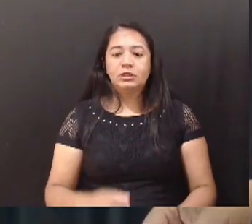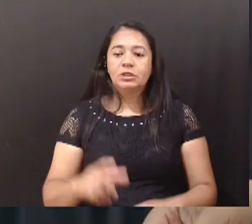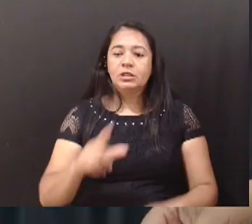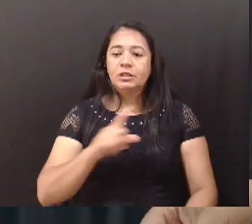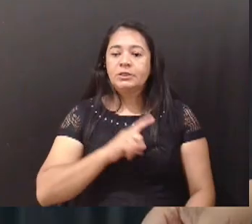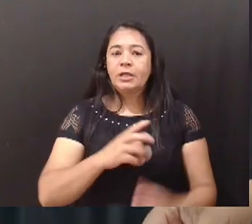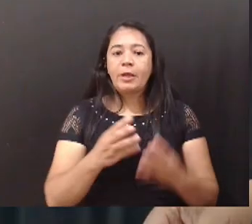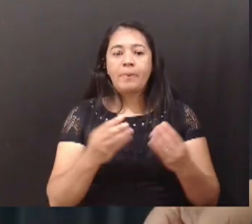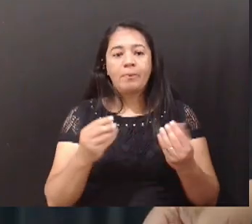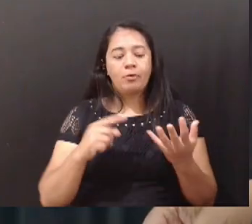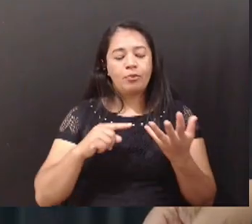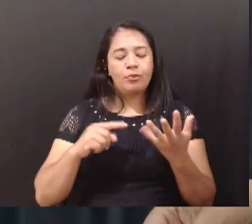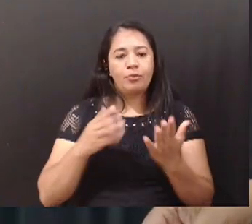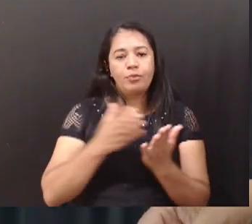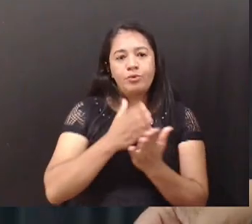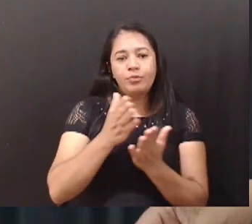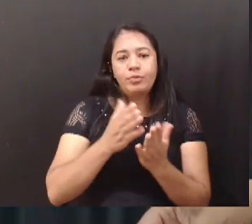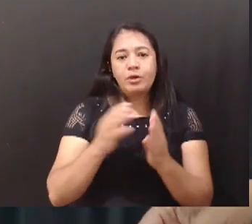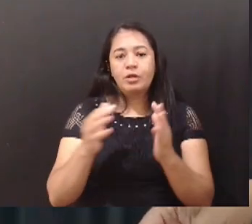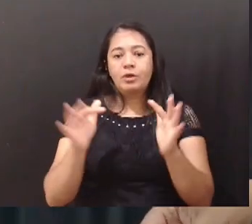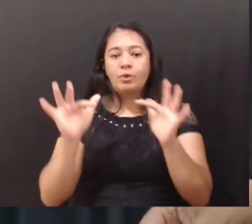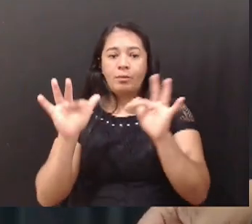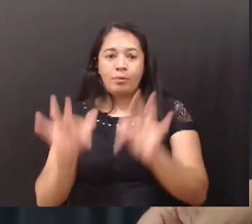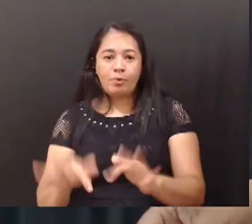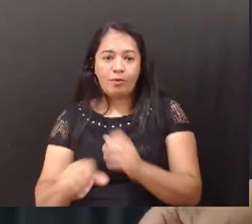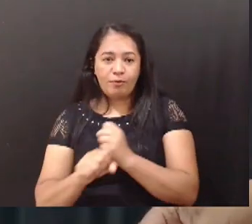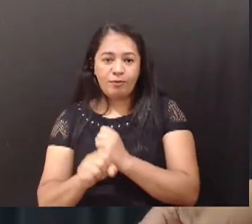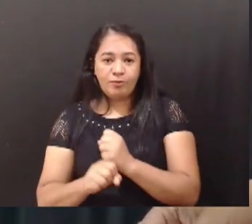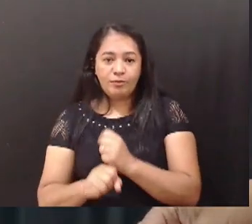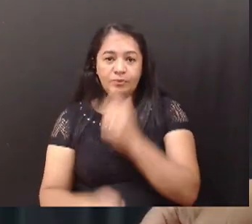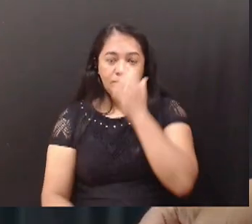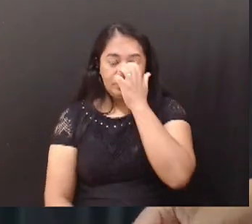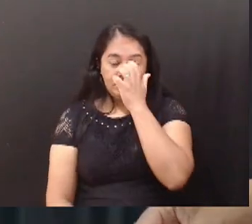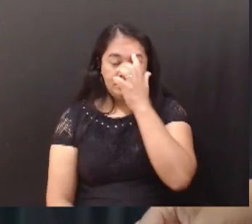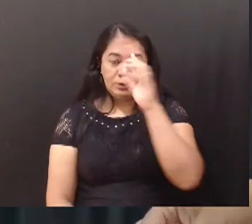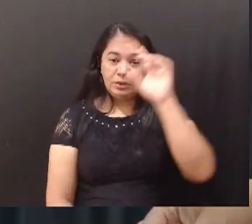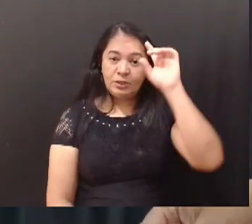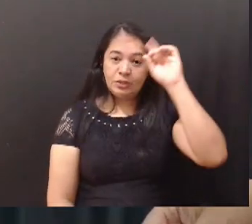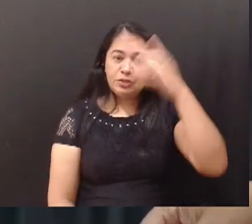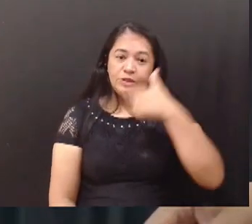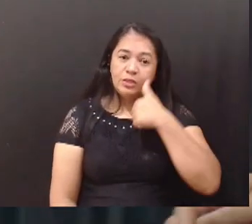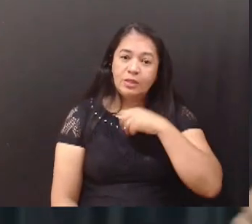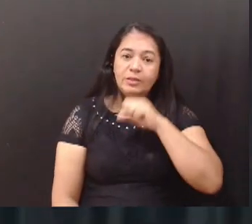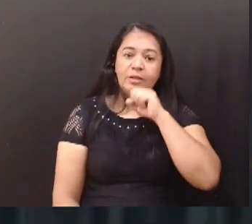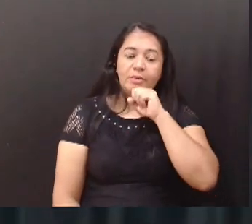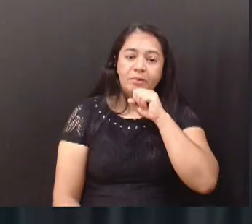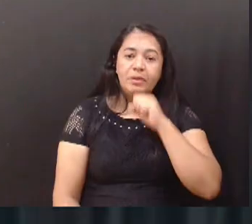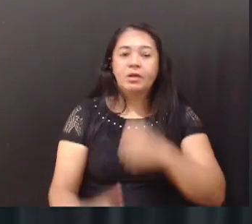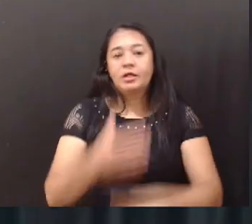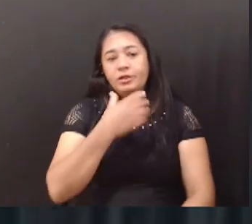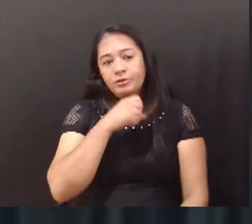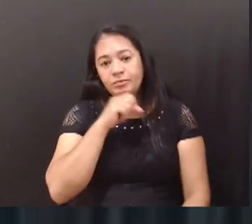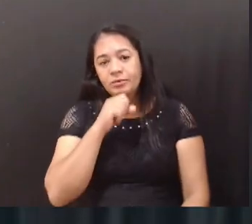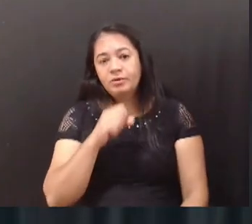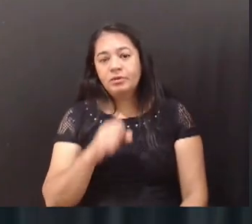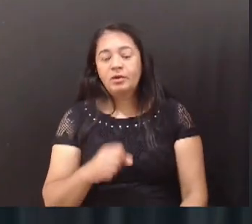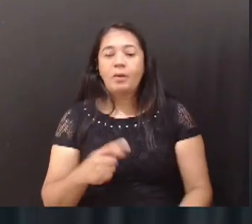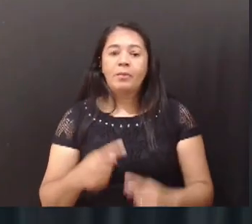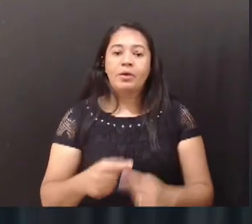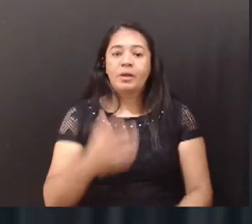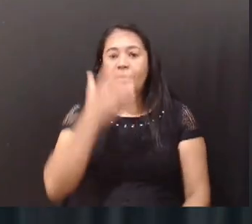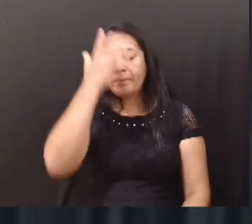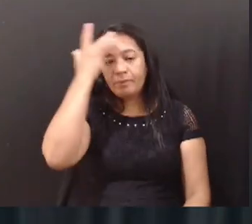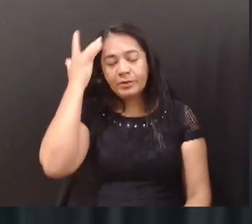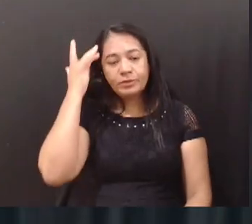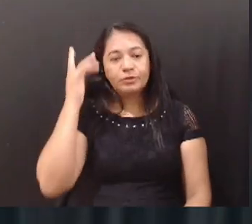vertentes para o final de ano. São final de muitas ano, emoções. Dia das Mães, Dia dos Pais, sempre Nossa, é complicado emocionalmente, porque tem pessoas que têm pai e mãe vivos, tem pessoas que